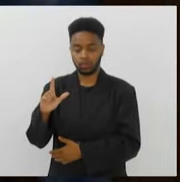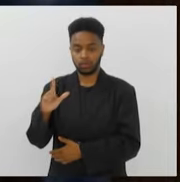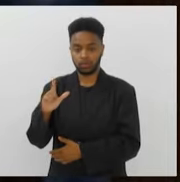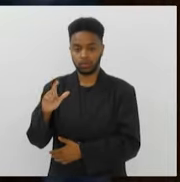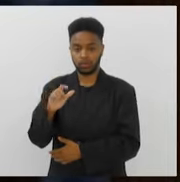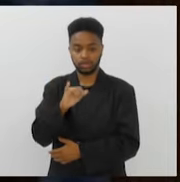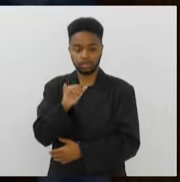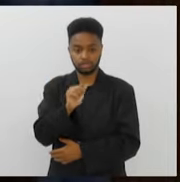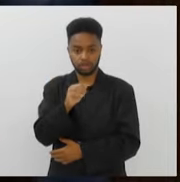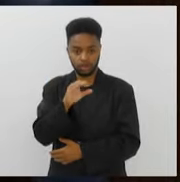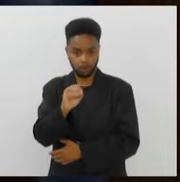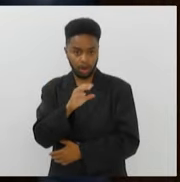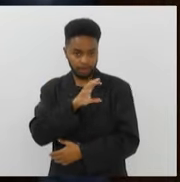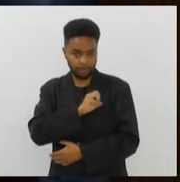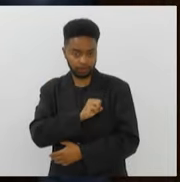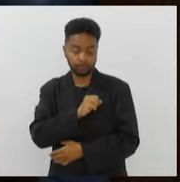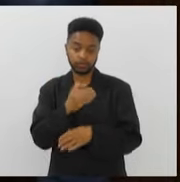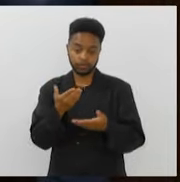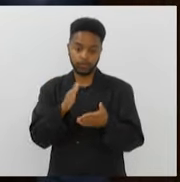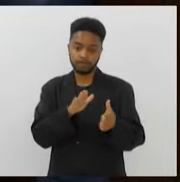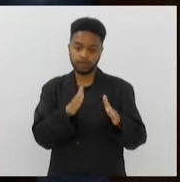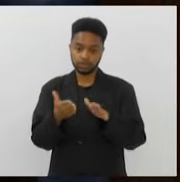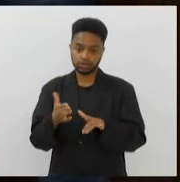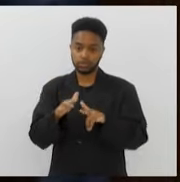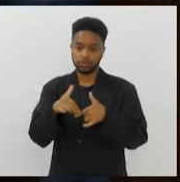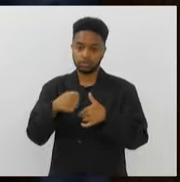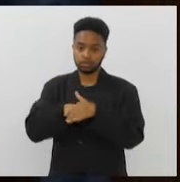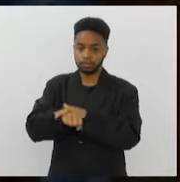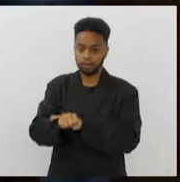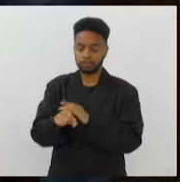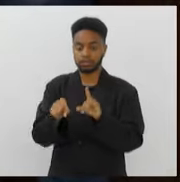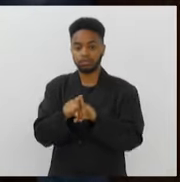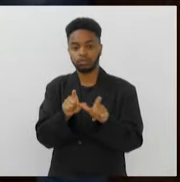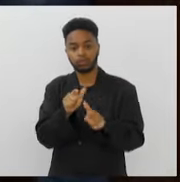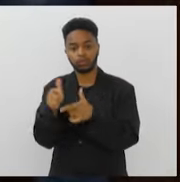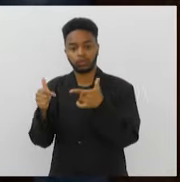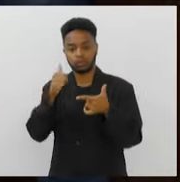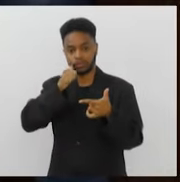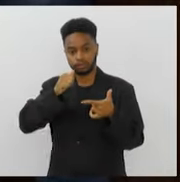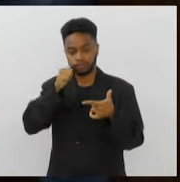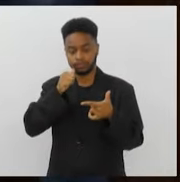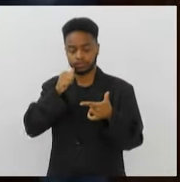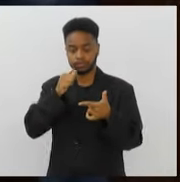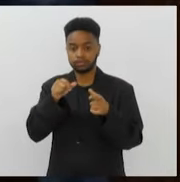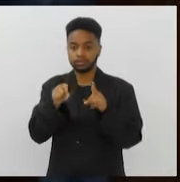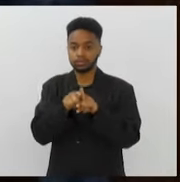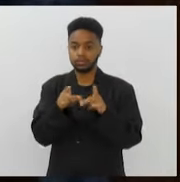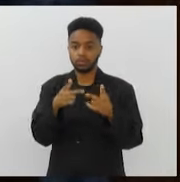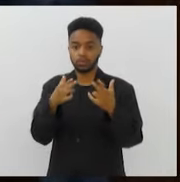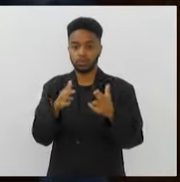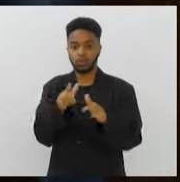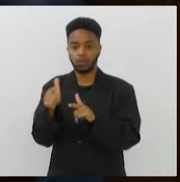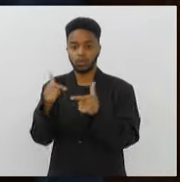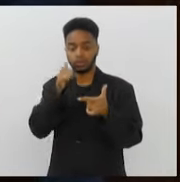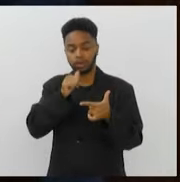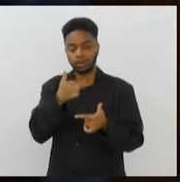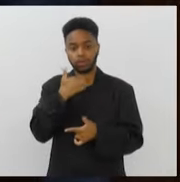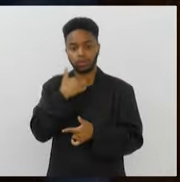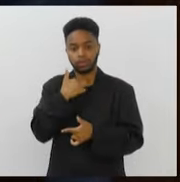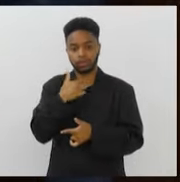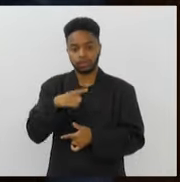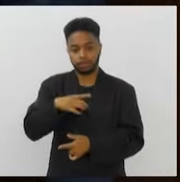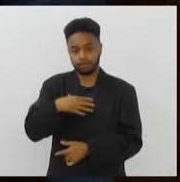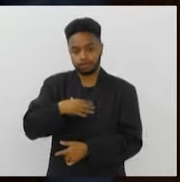Jacó, faleceu de um parto. E outras mulheres, assim como mulheres que não podiam ter filhos, como